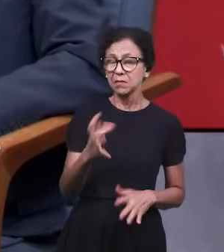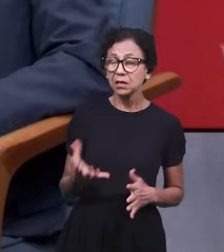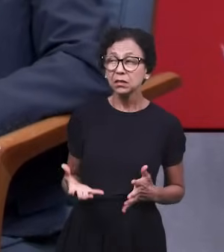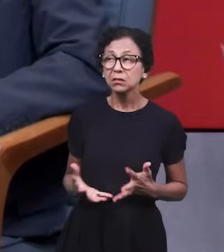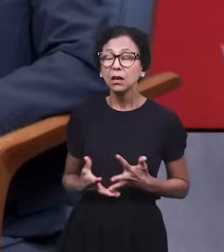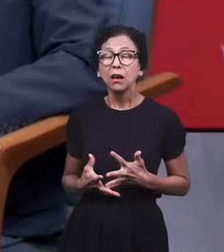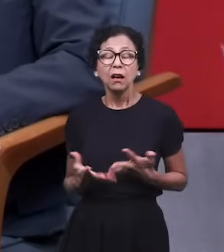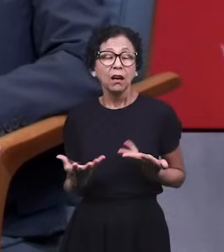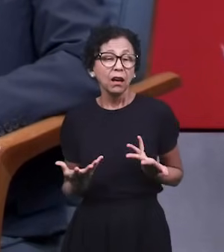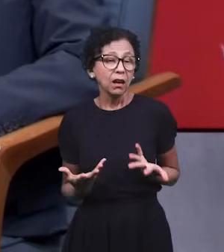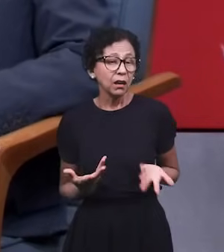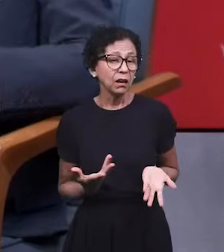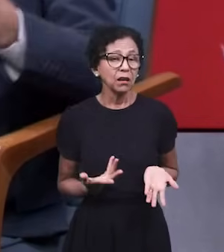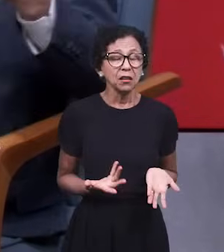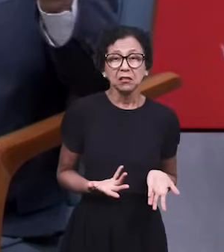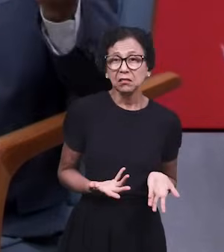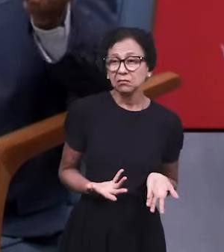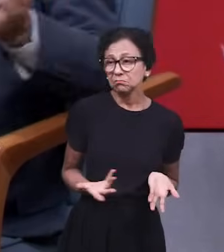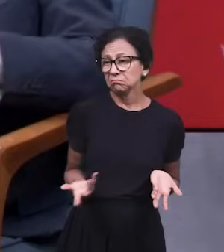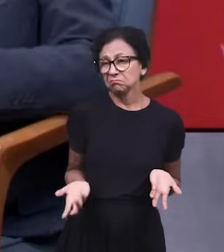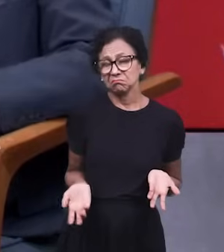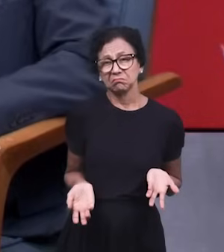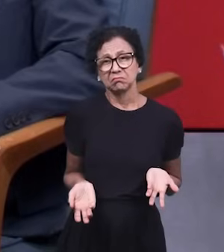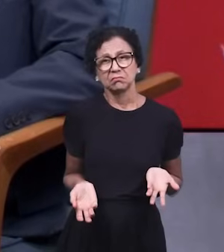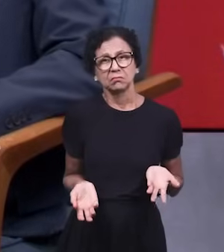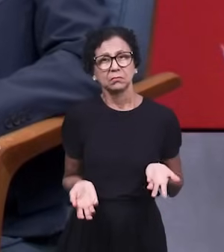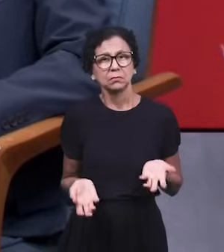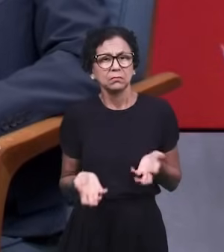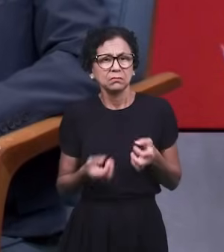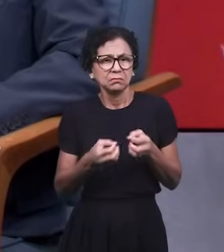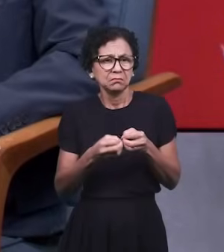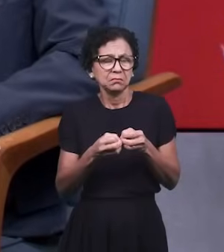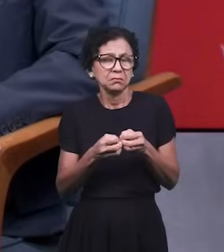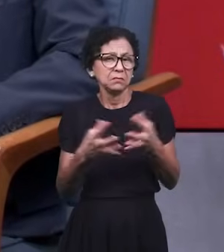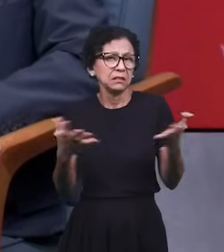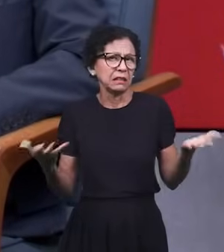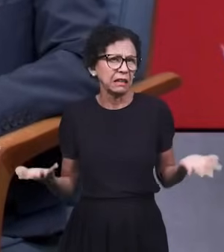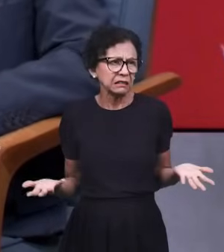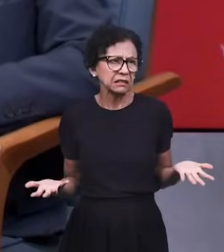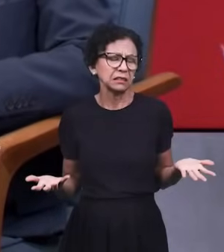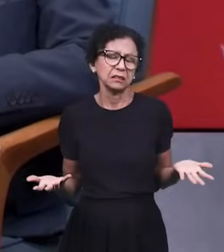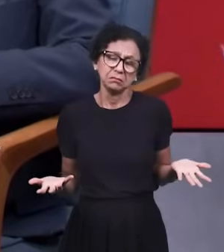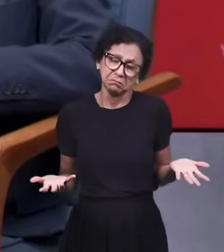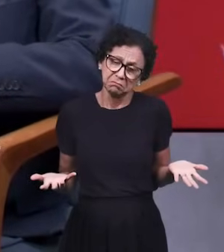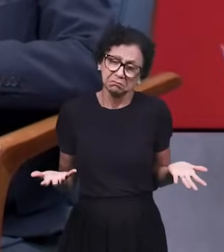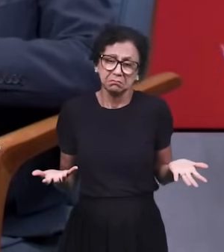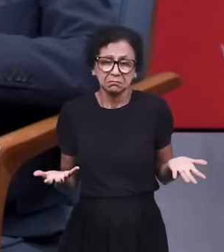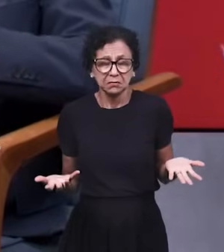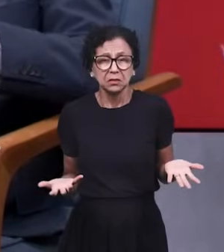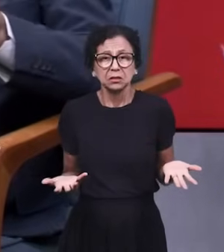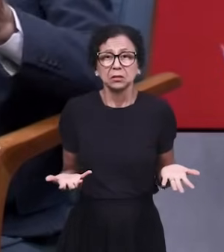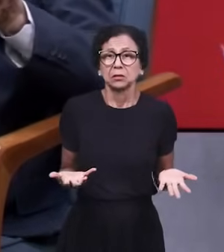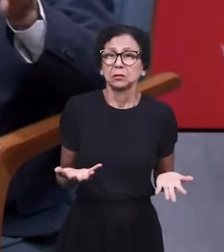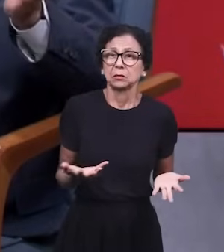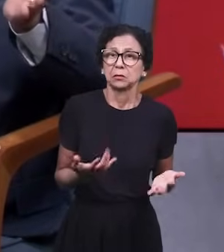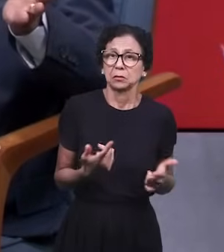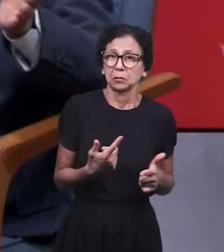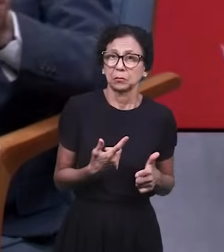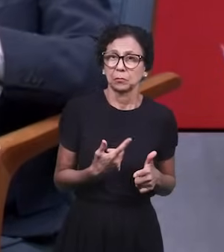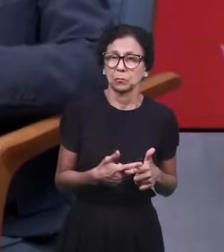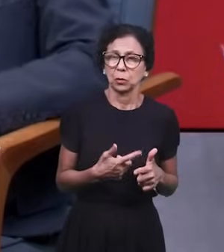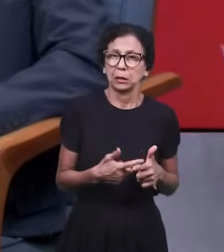é um milagre naquilo ali. Porque, na verdade, aquela região, e ele